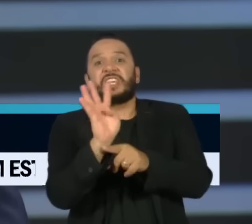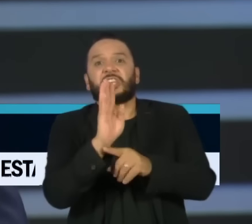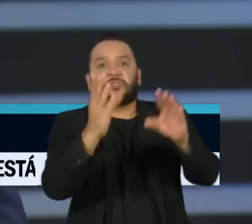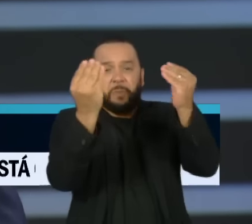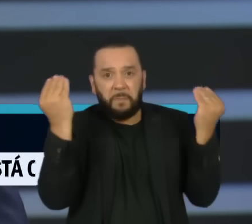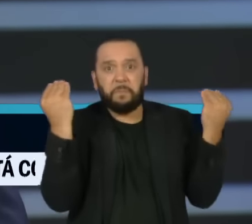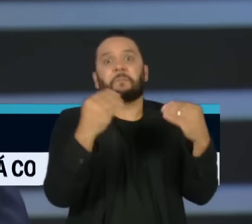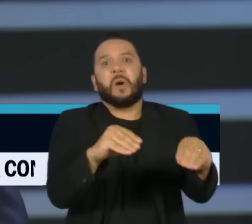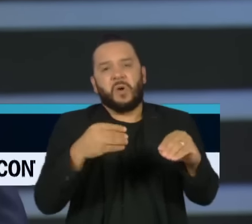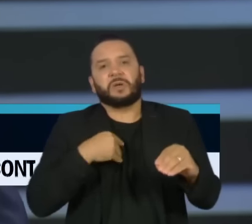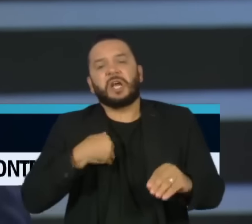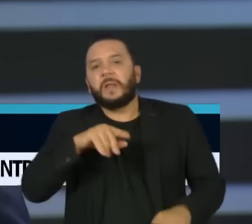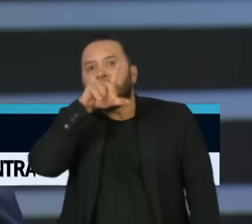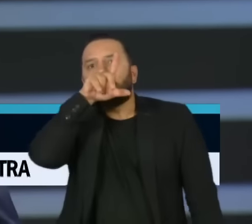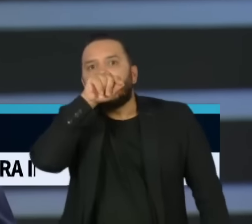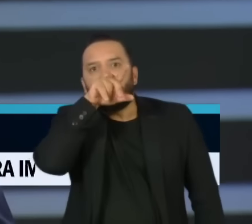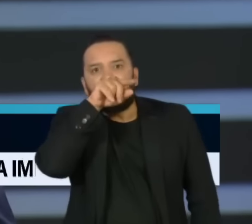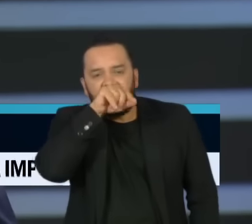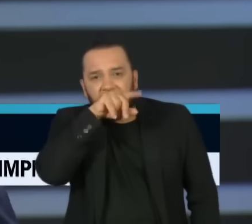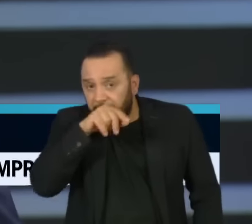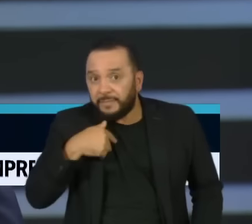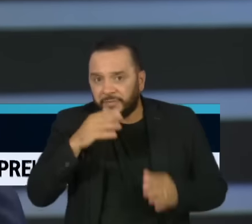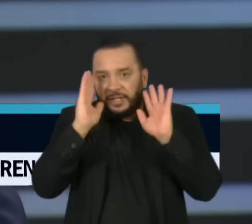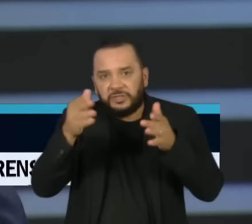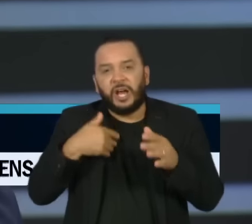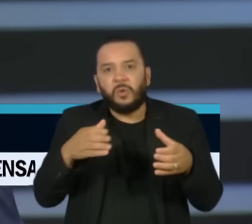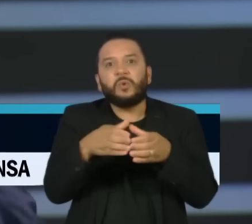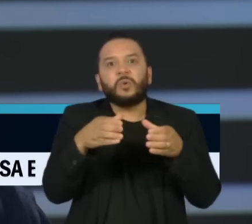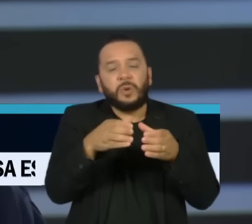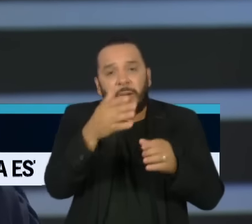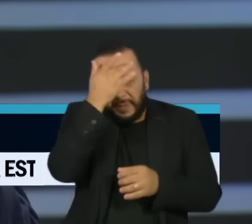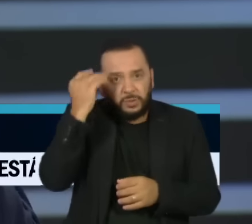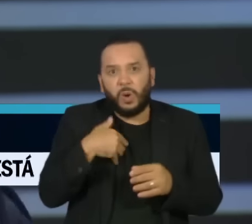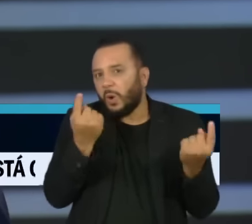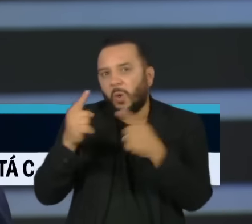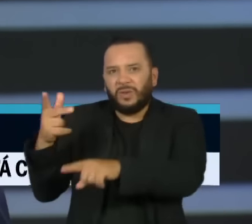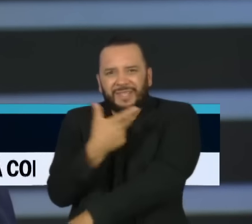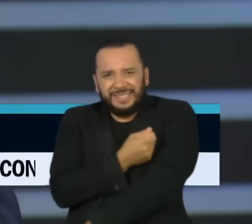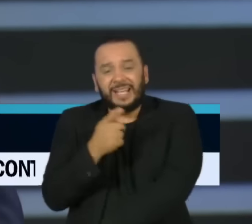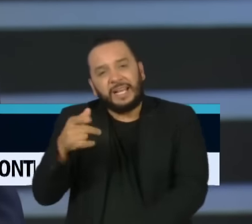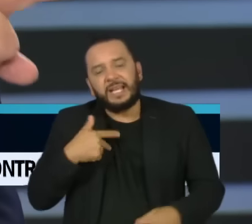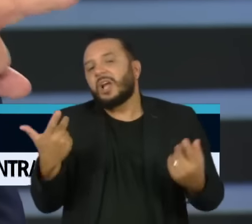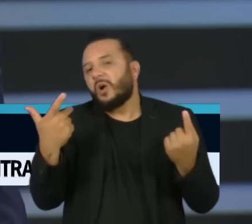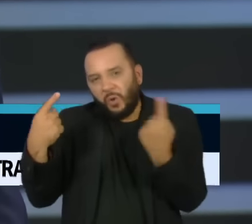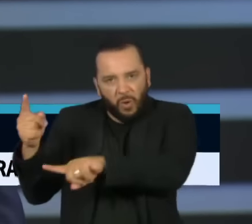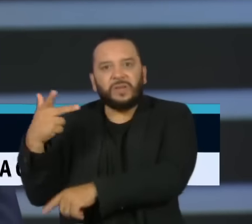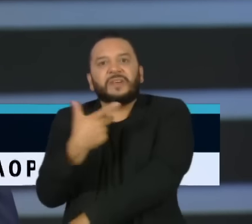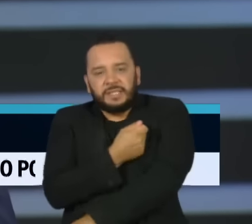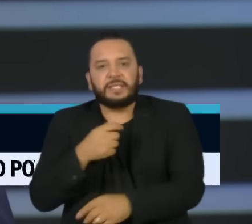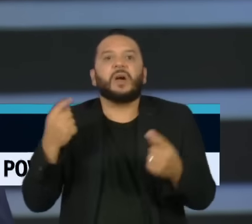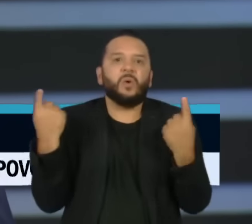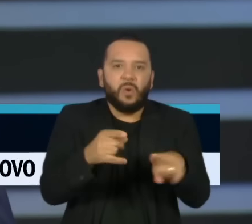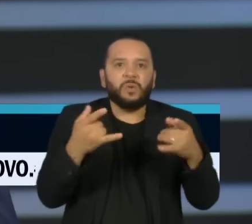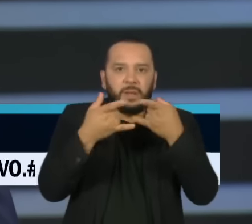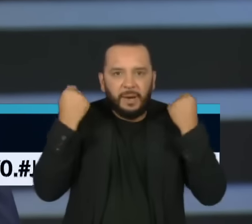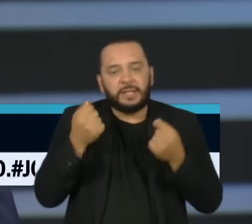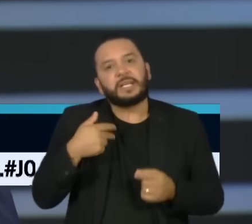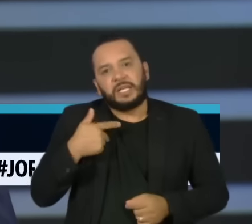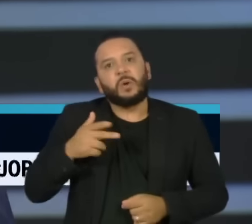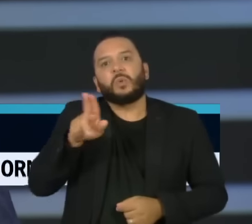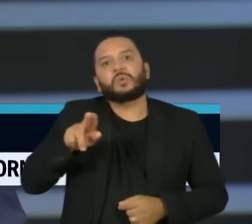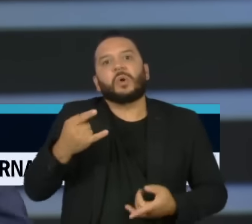um cidadão, um negacionista, contra a utilização de vacinas. Ele continua sendo contra a máscara. Hoje usou de forma hipócrita no